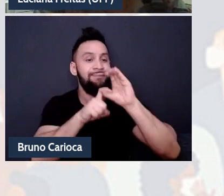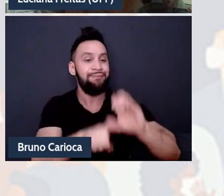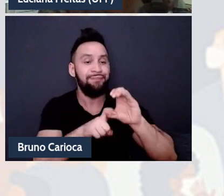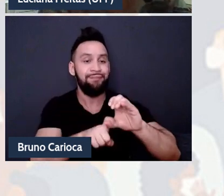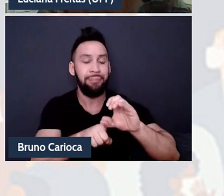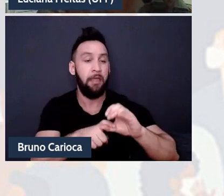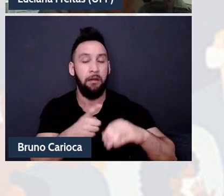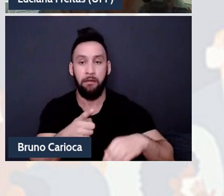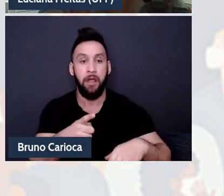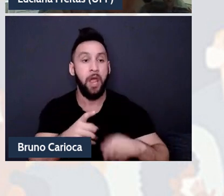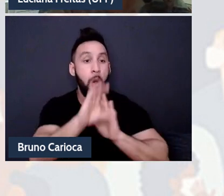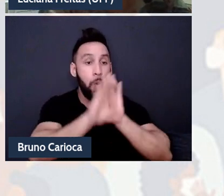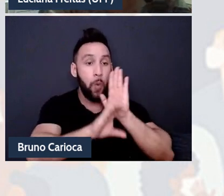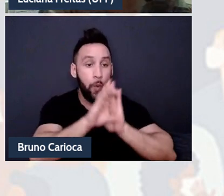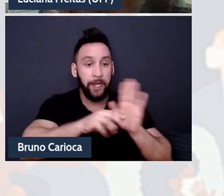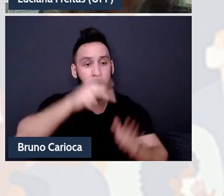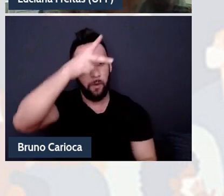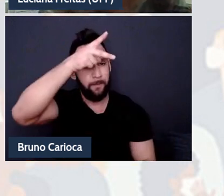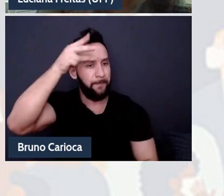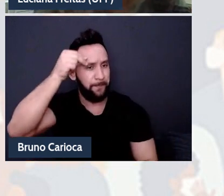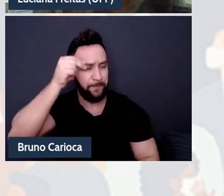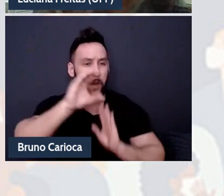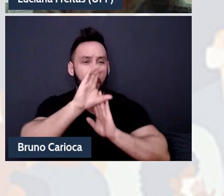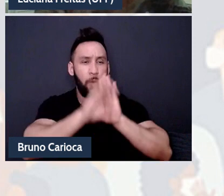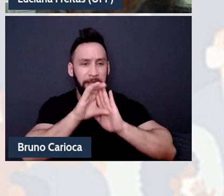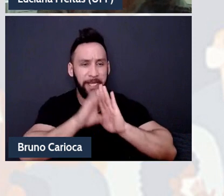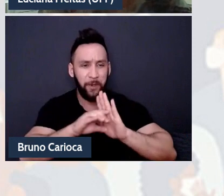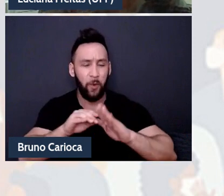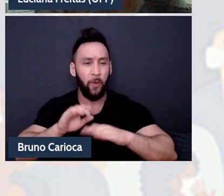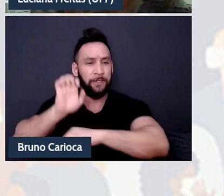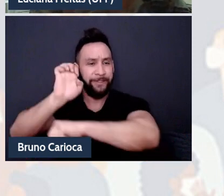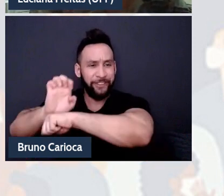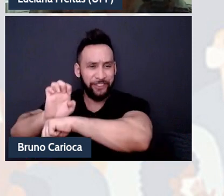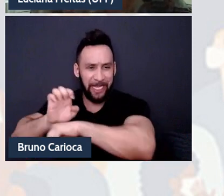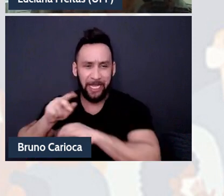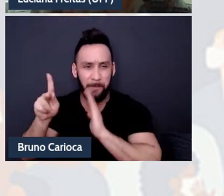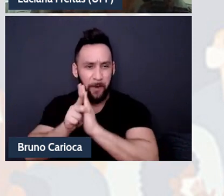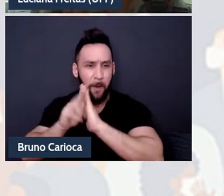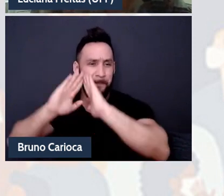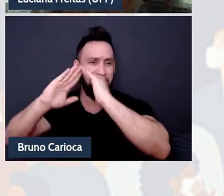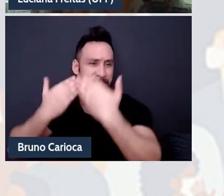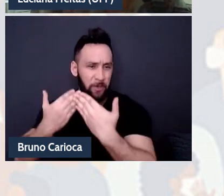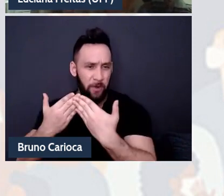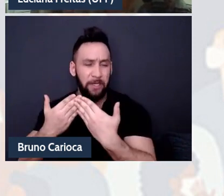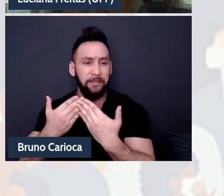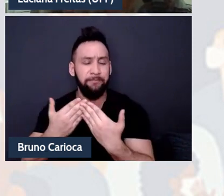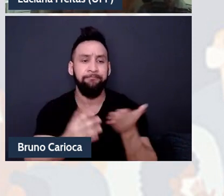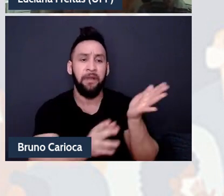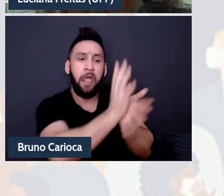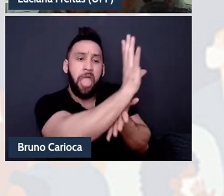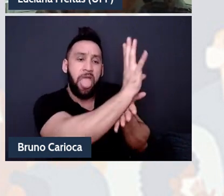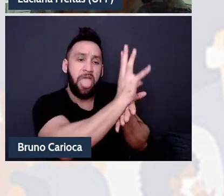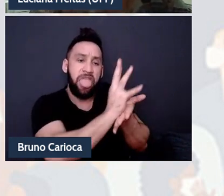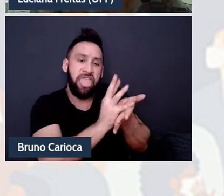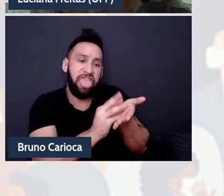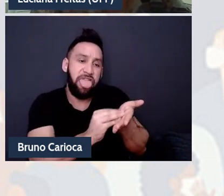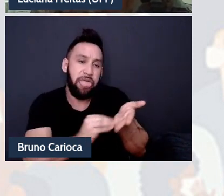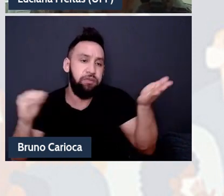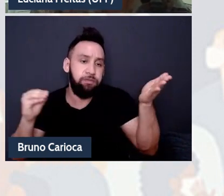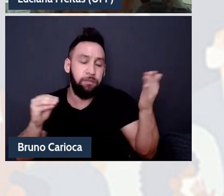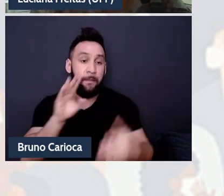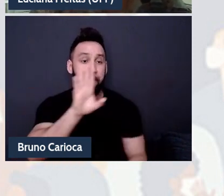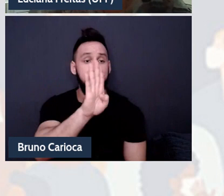e municipais, estaduais principalmente, têm saído como uma reprodução das habilidades da BNCC, com